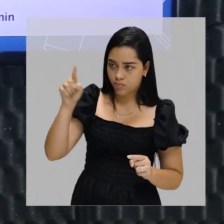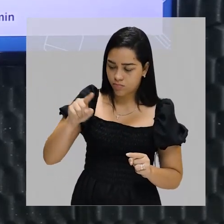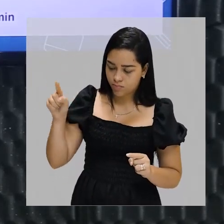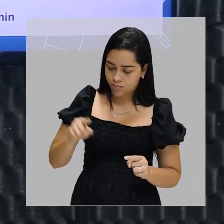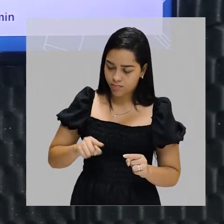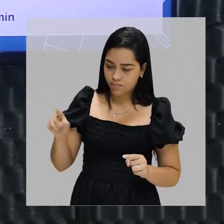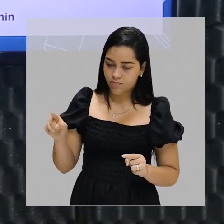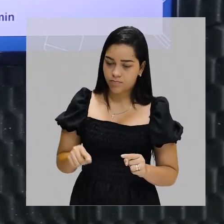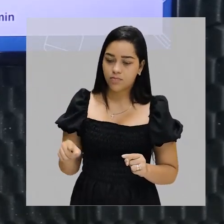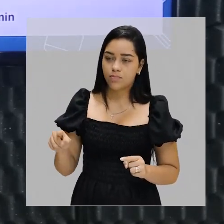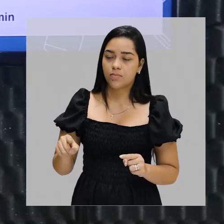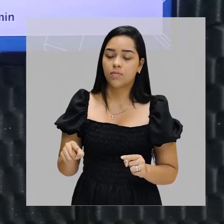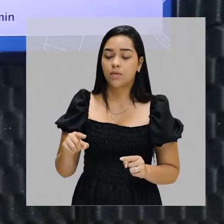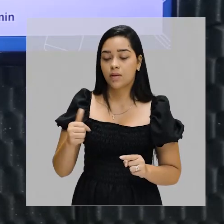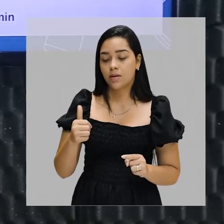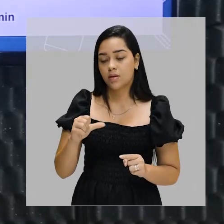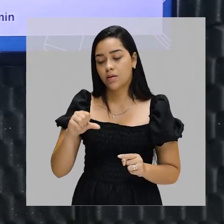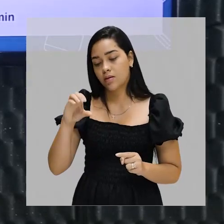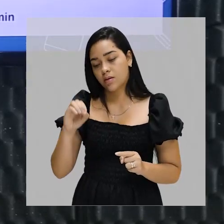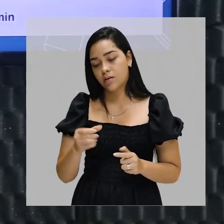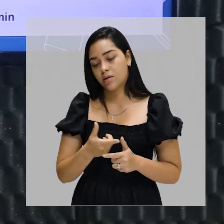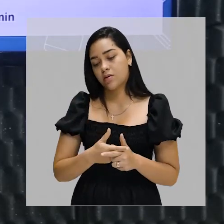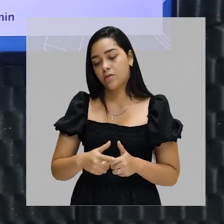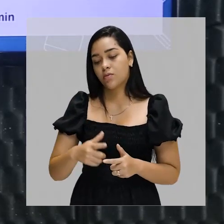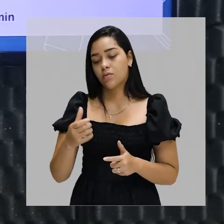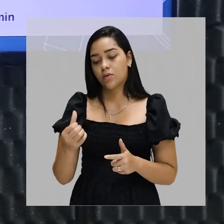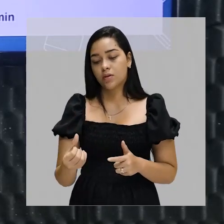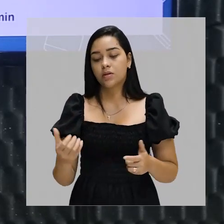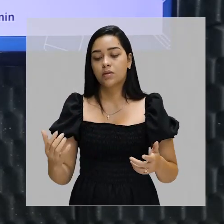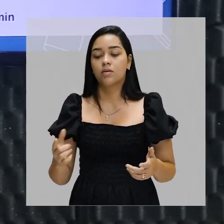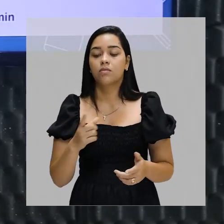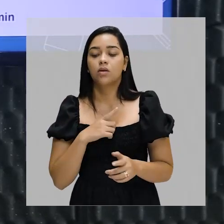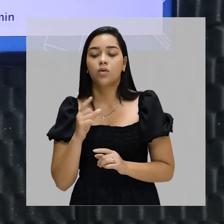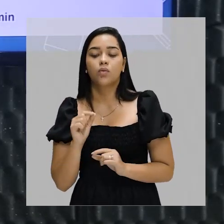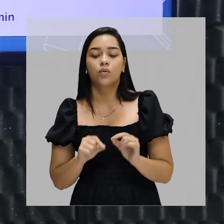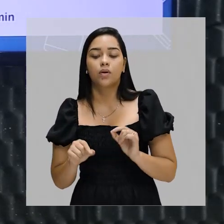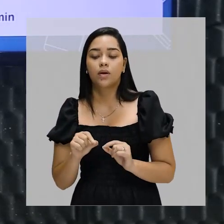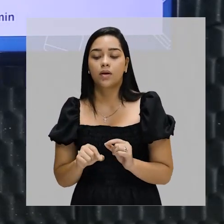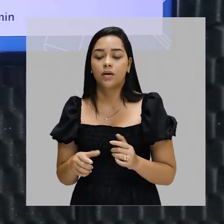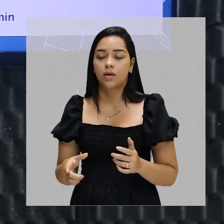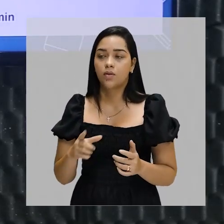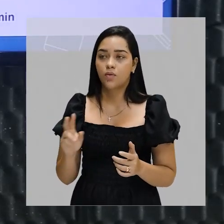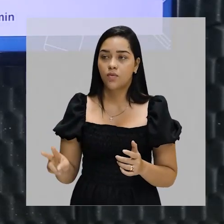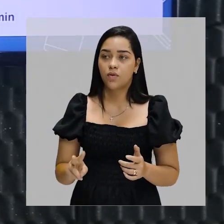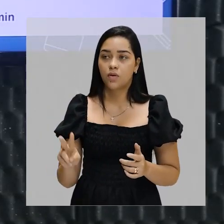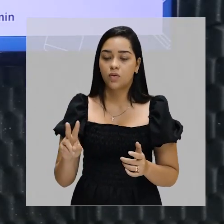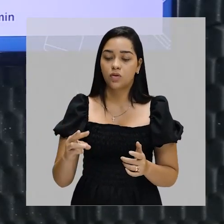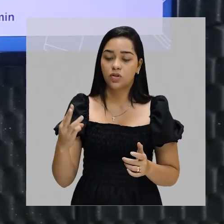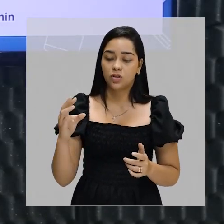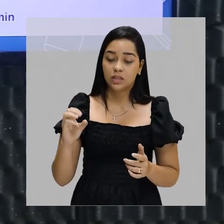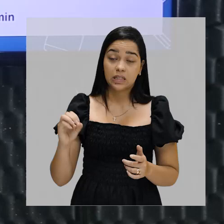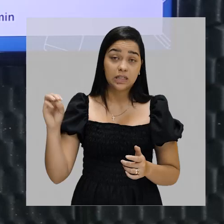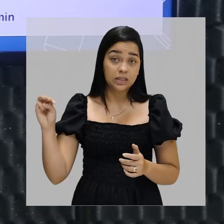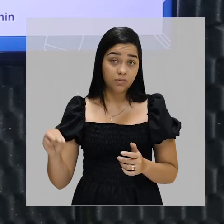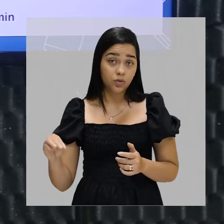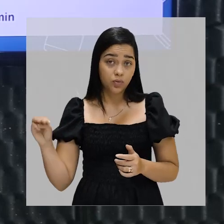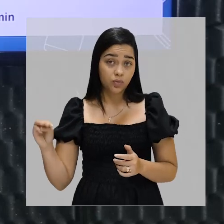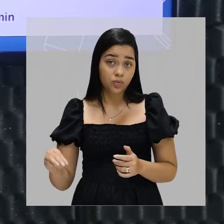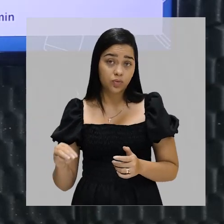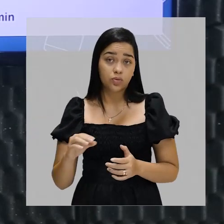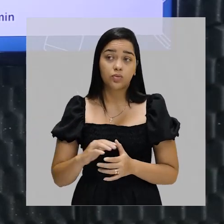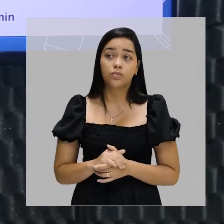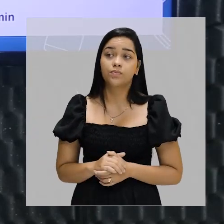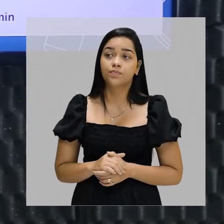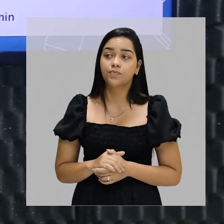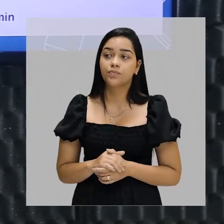zero de baixo. 180 dividido por 6. Então, eu vou ter aqui o valor de 30